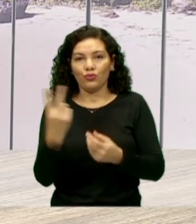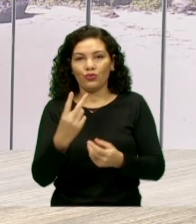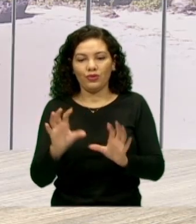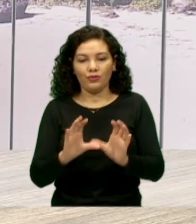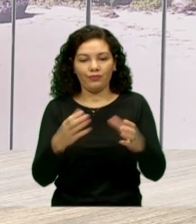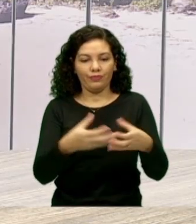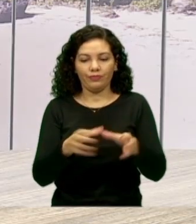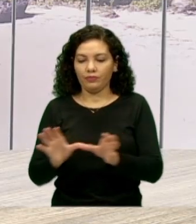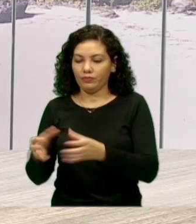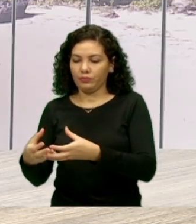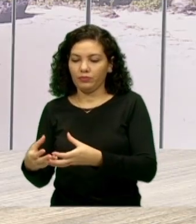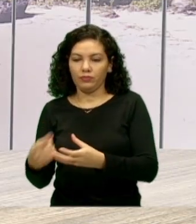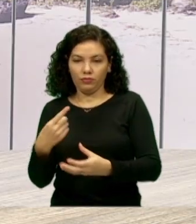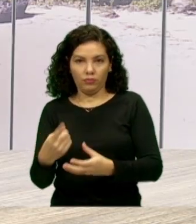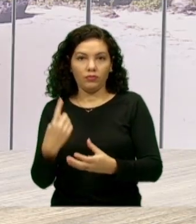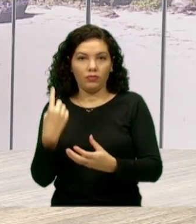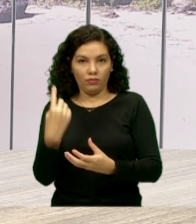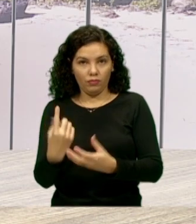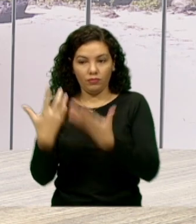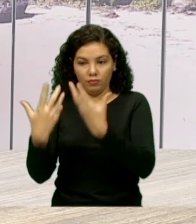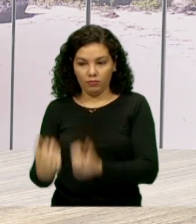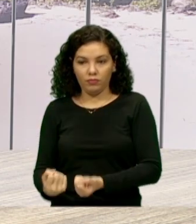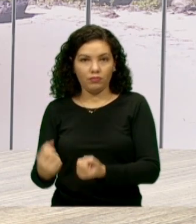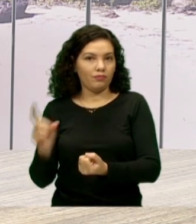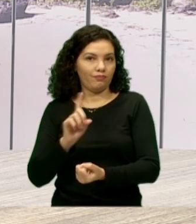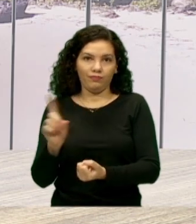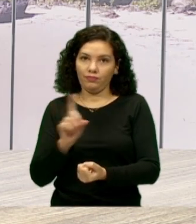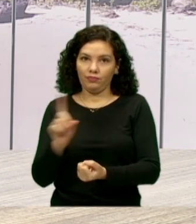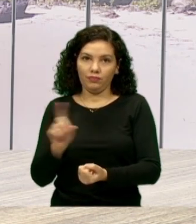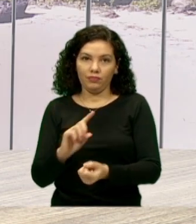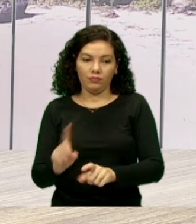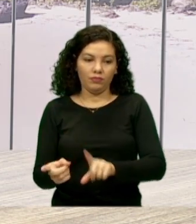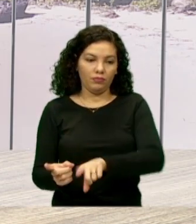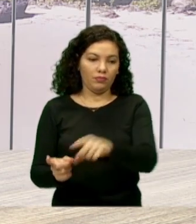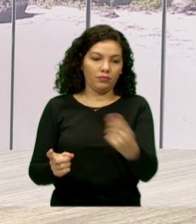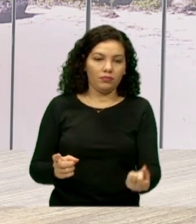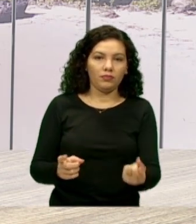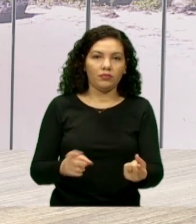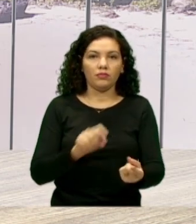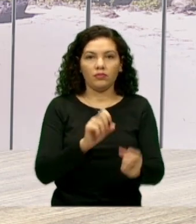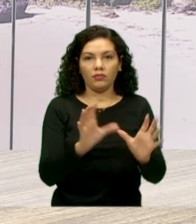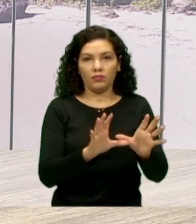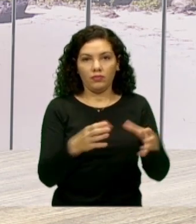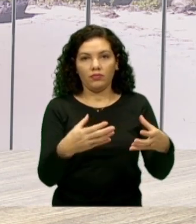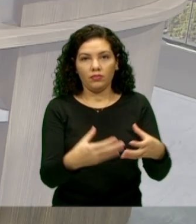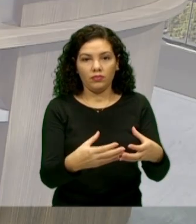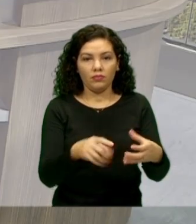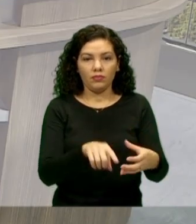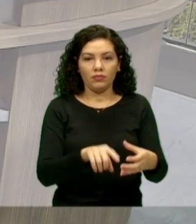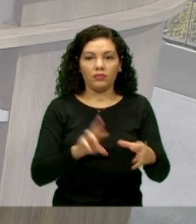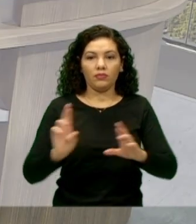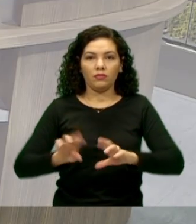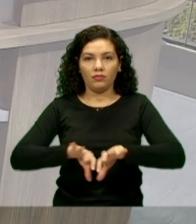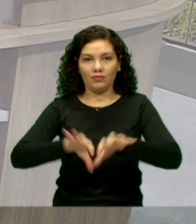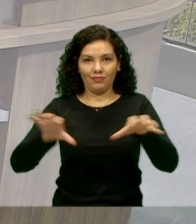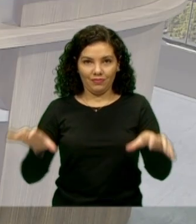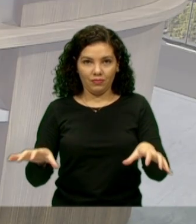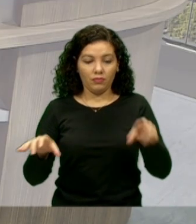uma vetava, tipo, nós não aceitamos a terceirização, e a outra comissão, que são comissões